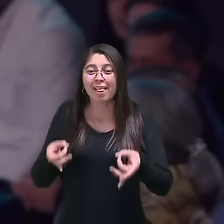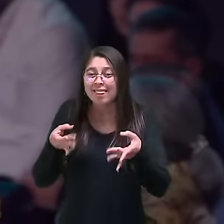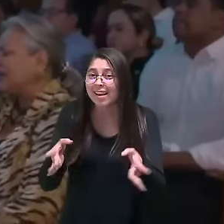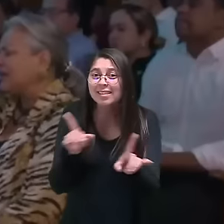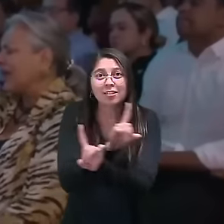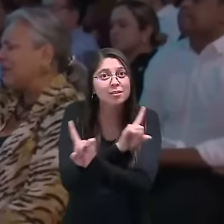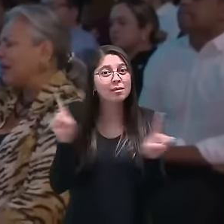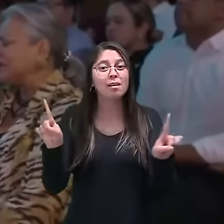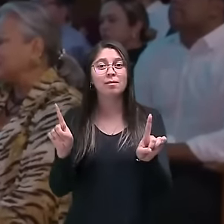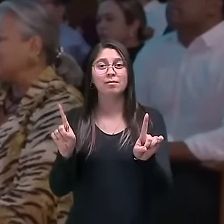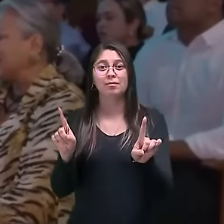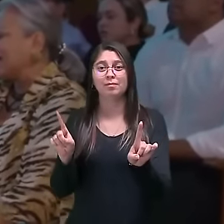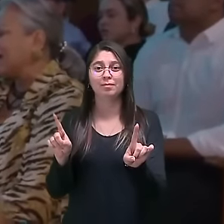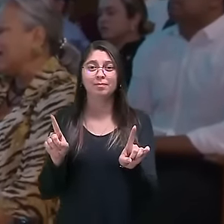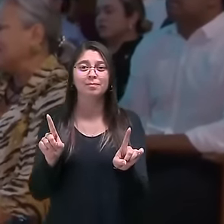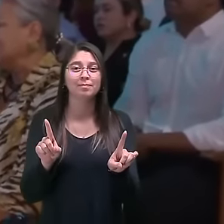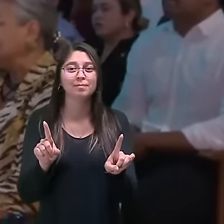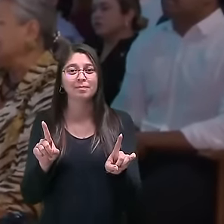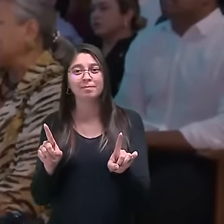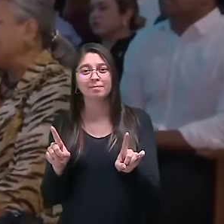desista.